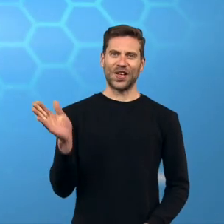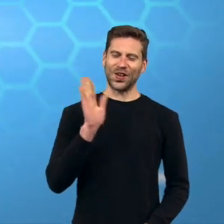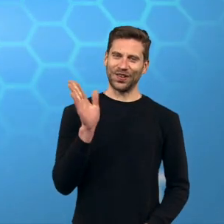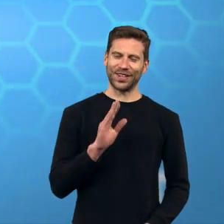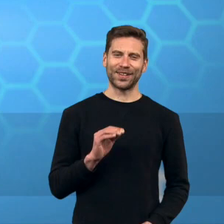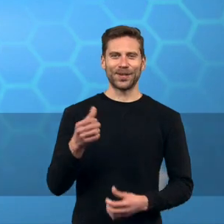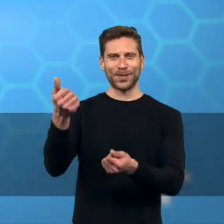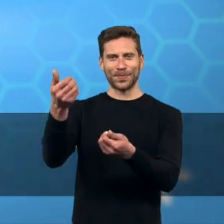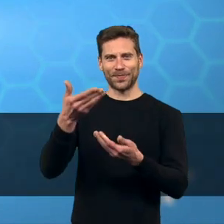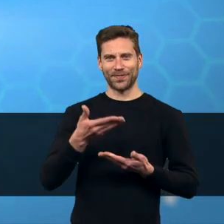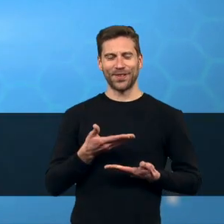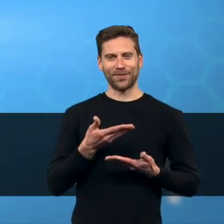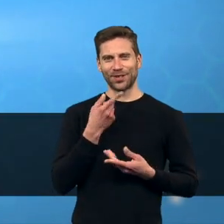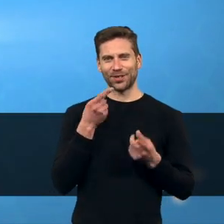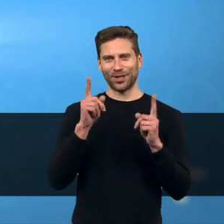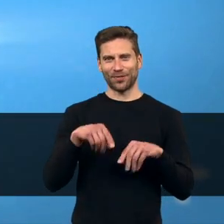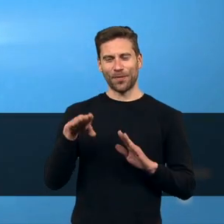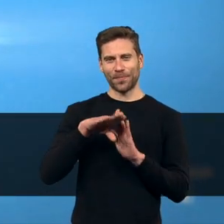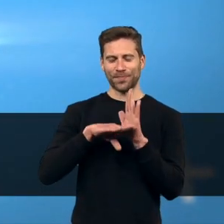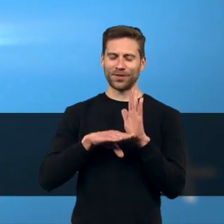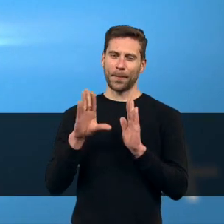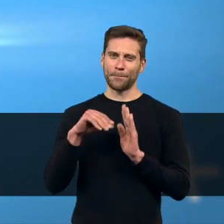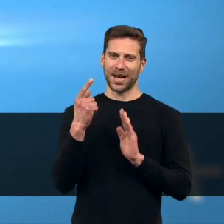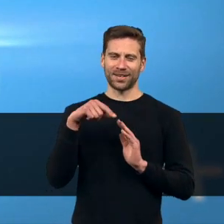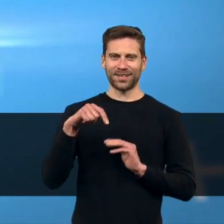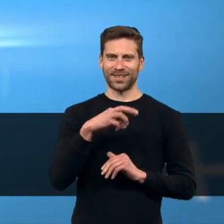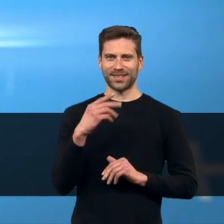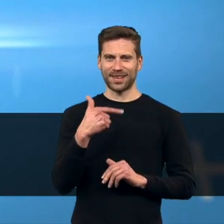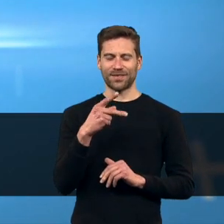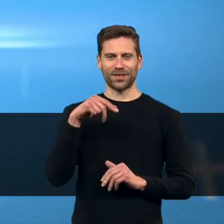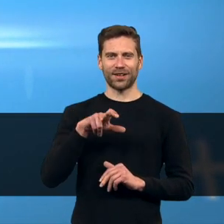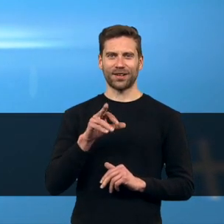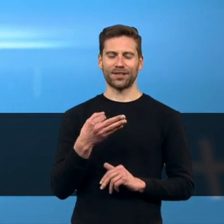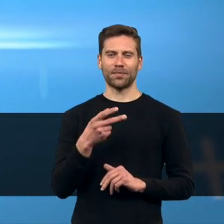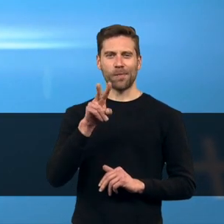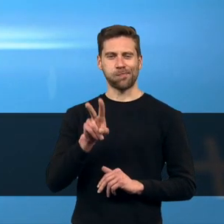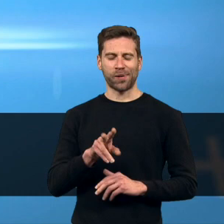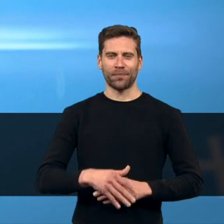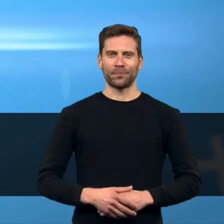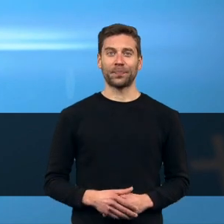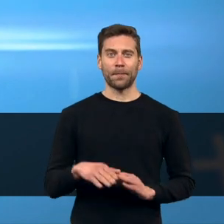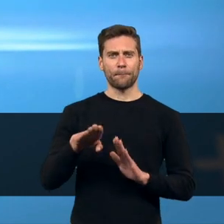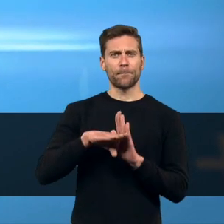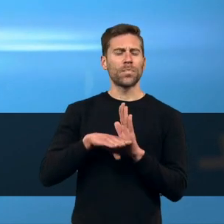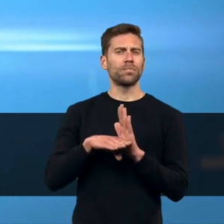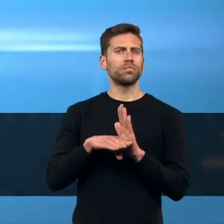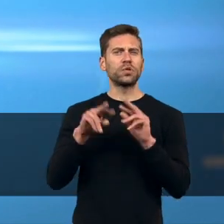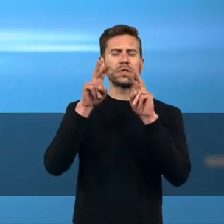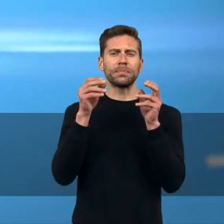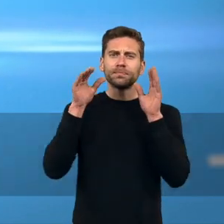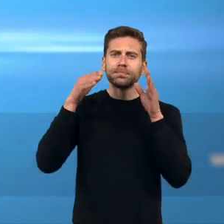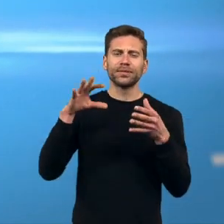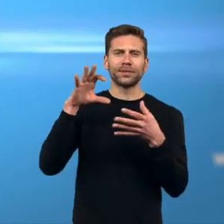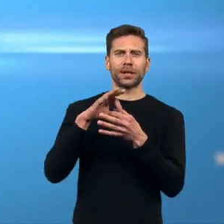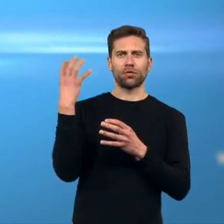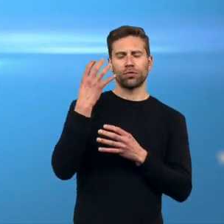Olá, sejam bem-vindos de volta a mais uma edição da ESEC TV, aqui na RTP2. Um programa dedicado à cultura e